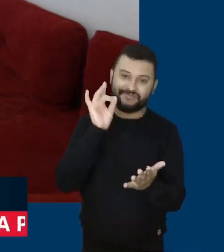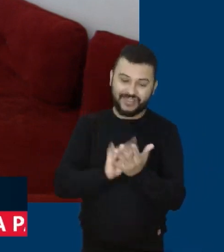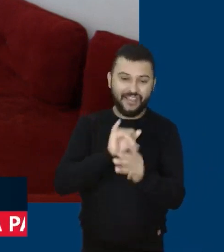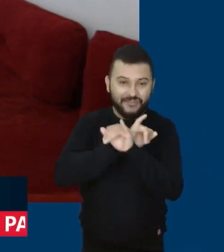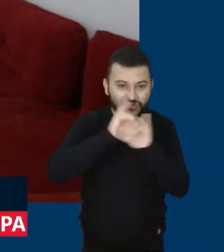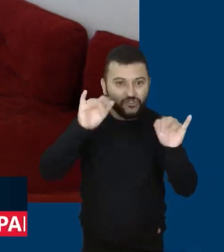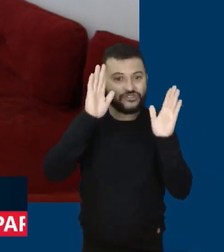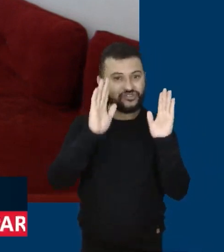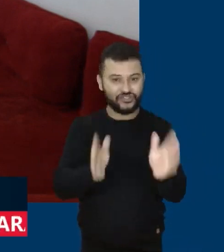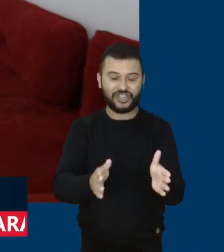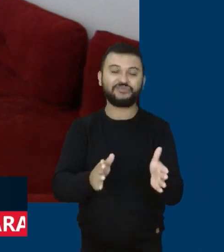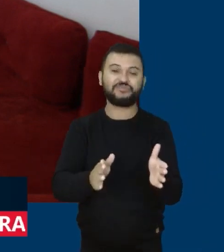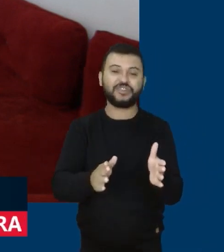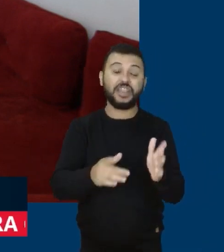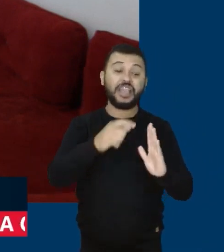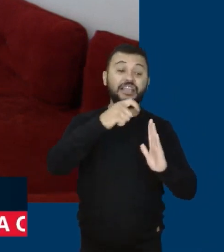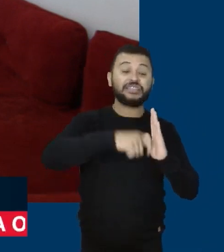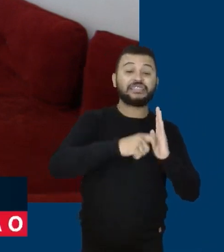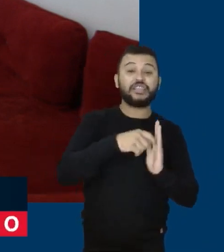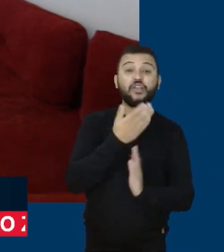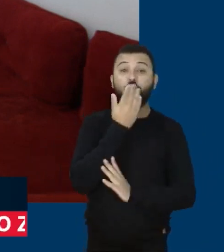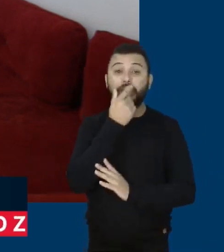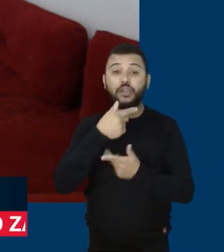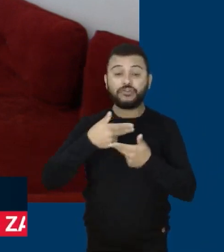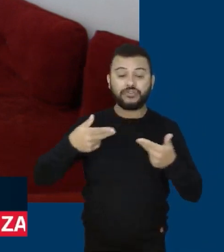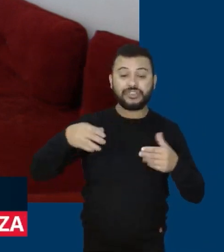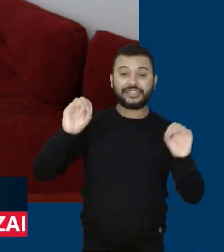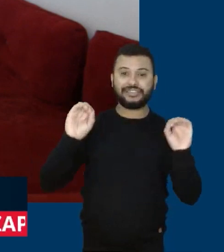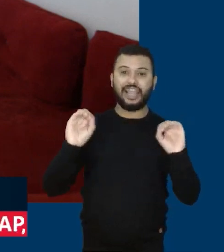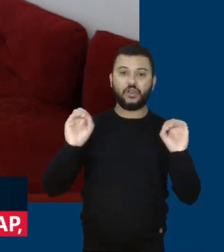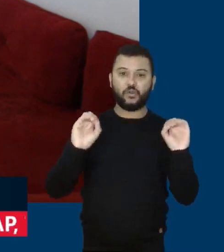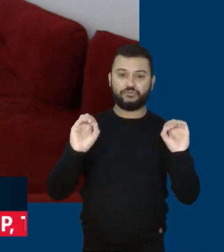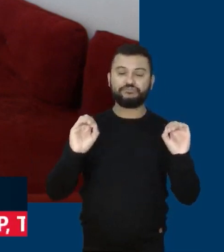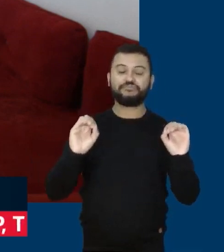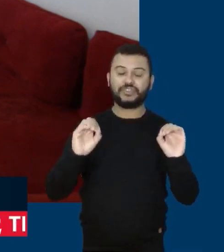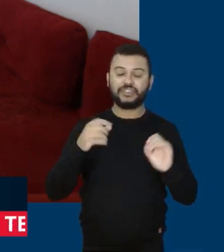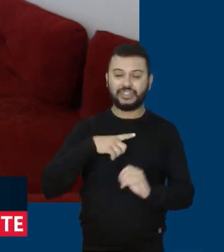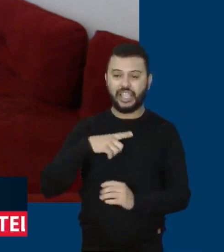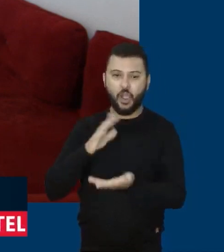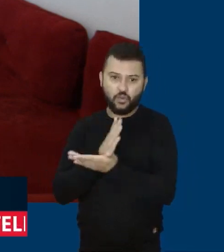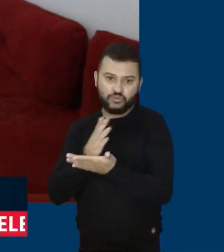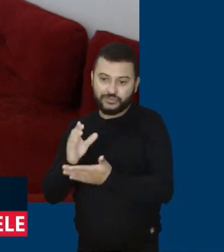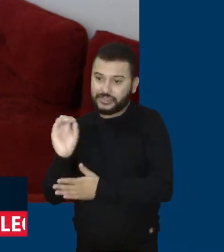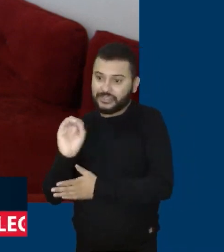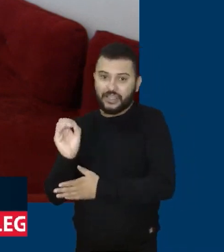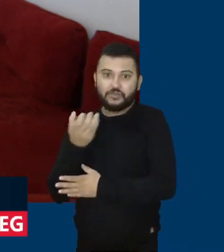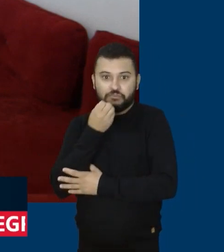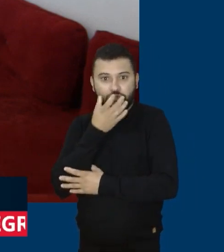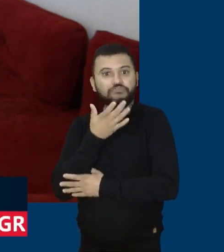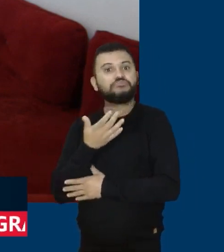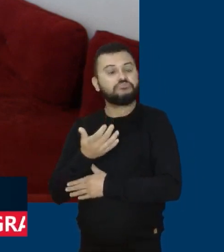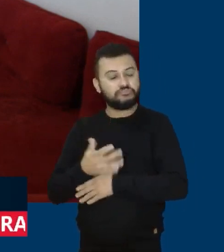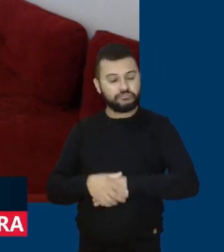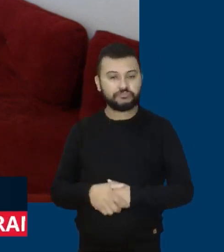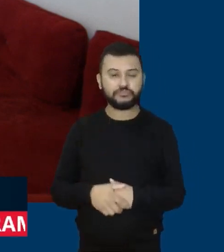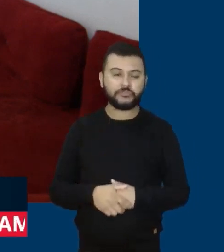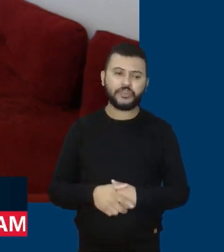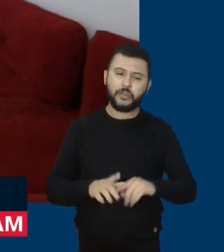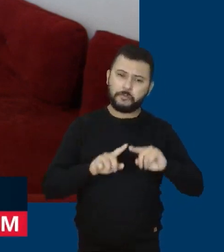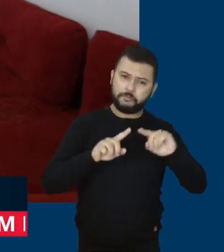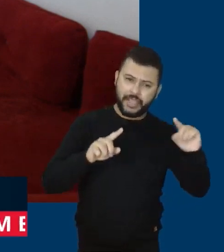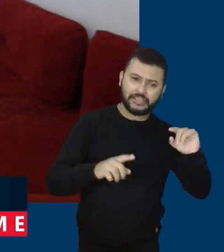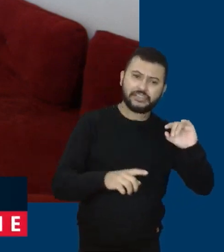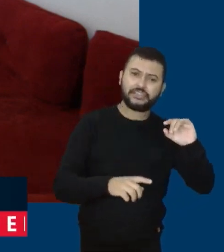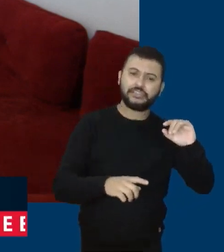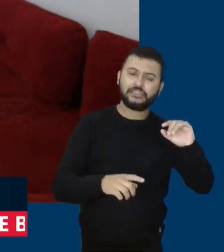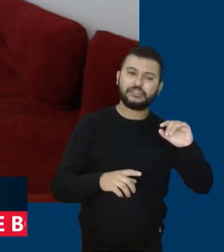porque tem essa notícia aí de que vai zerar os preços dos produtos, né? Mas já tinha